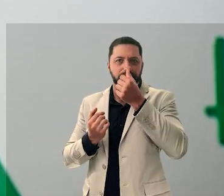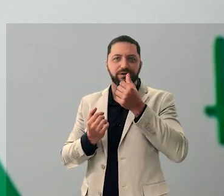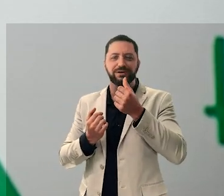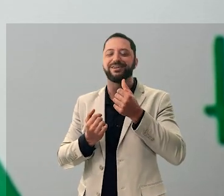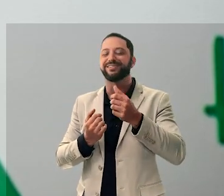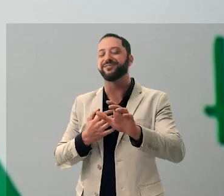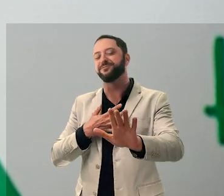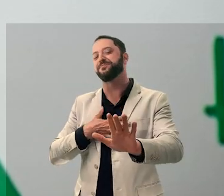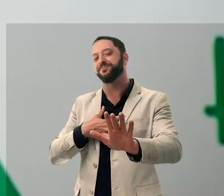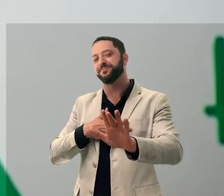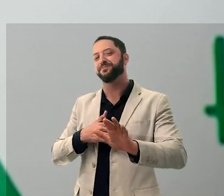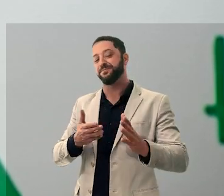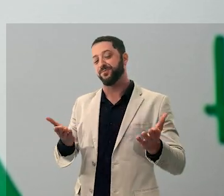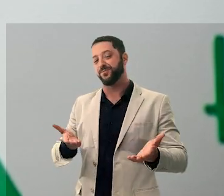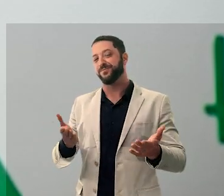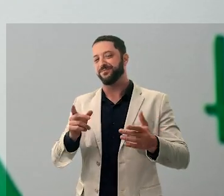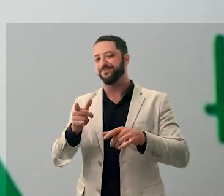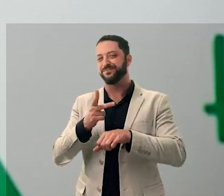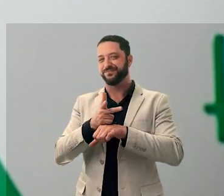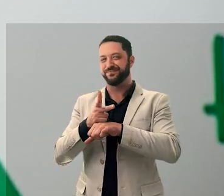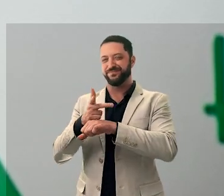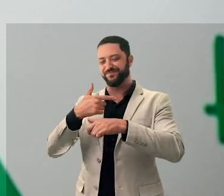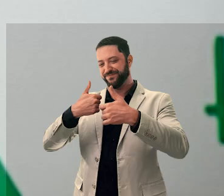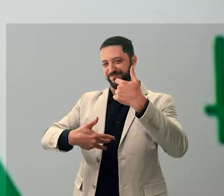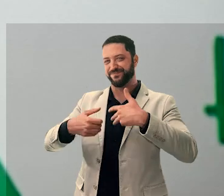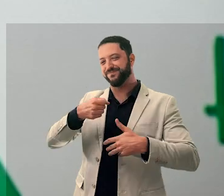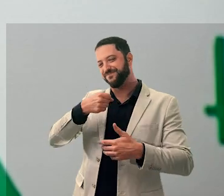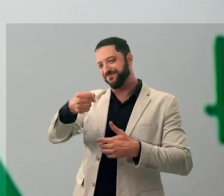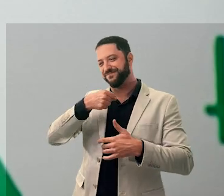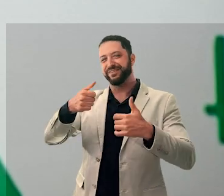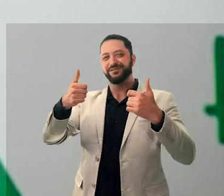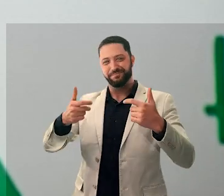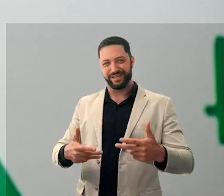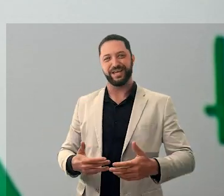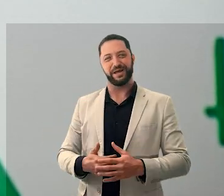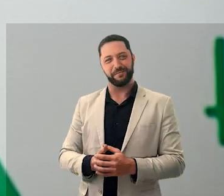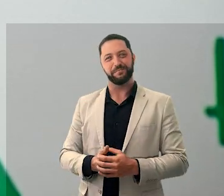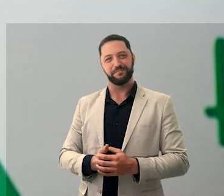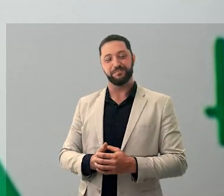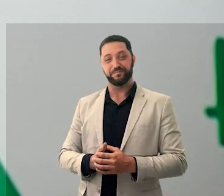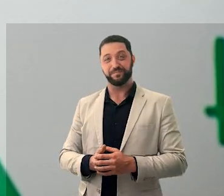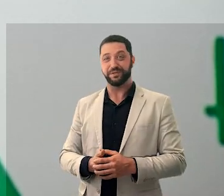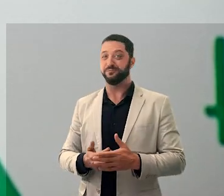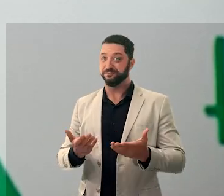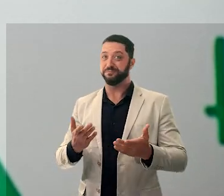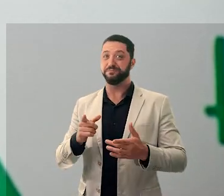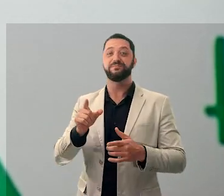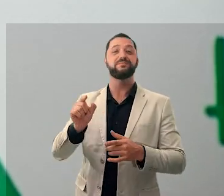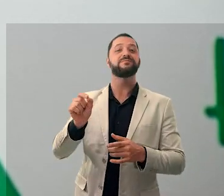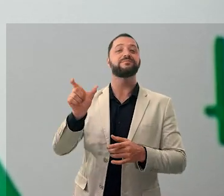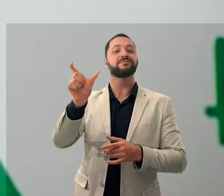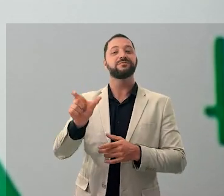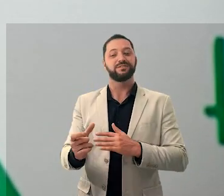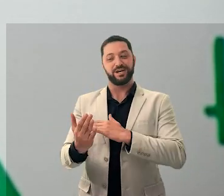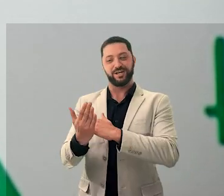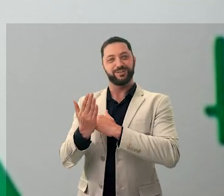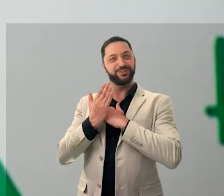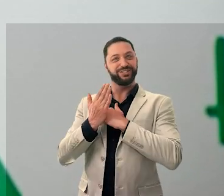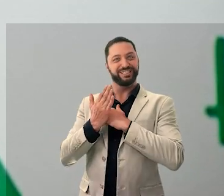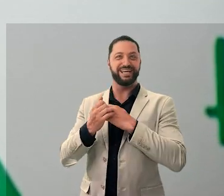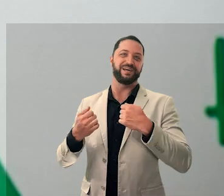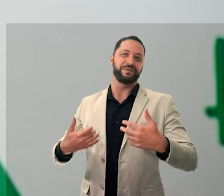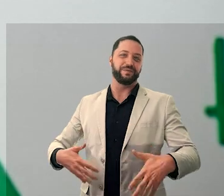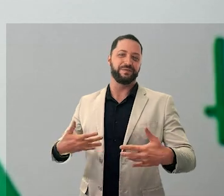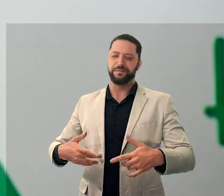progresso bloqueado? Bom, isso é o que nós vamos descobrir hoje. E para nos guiar nessa